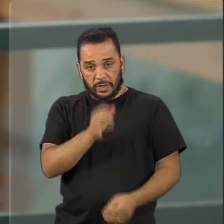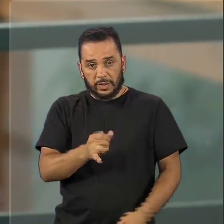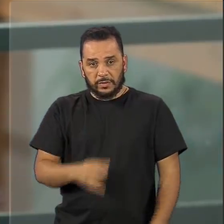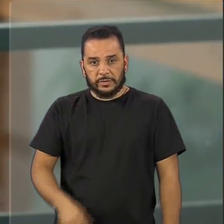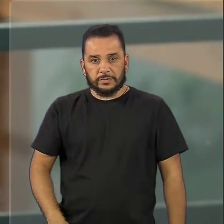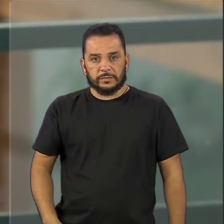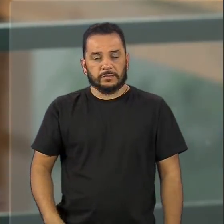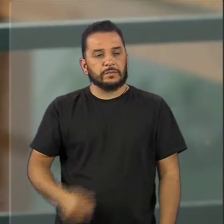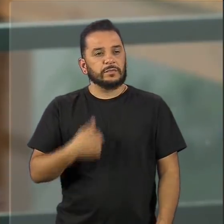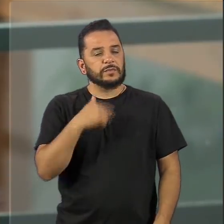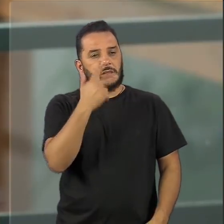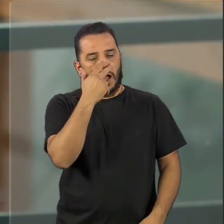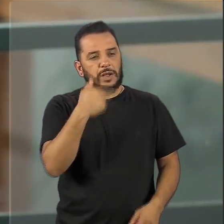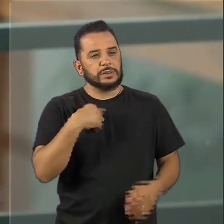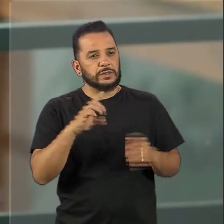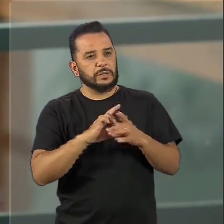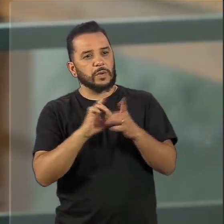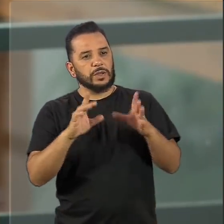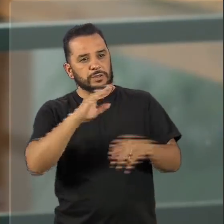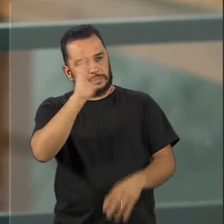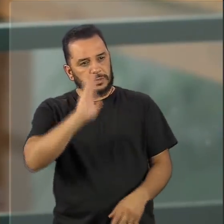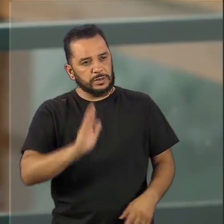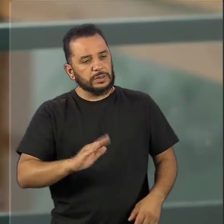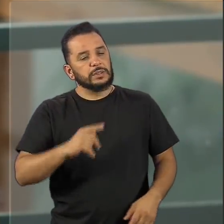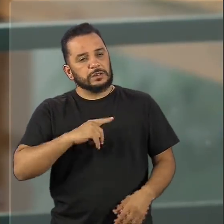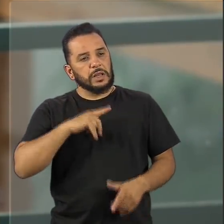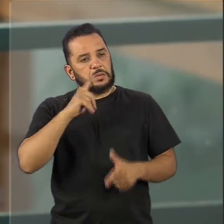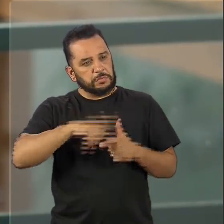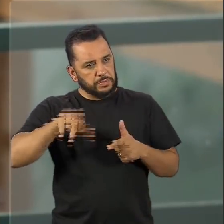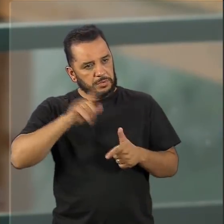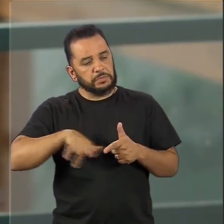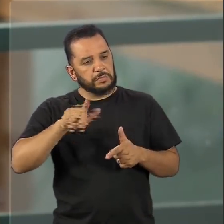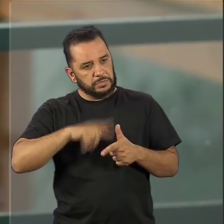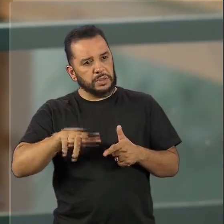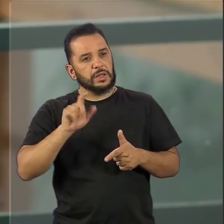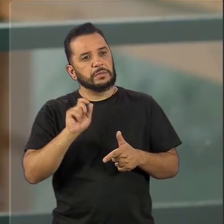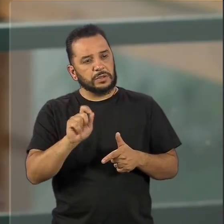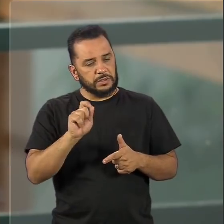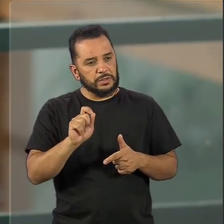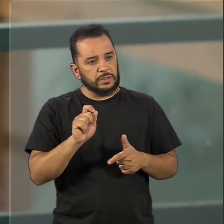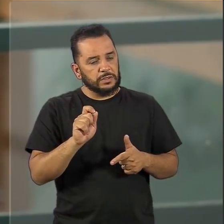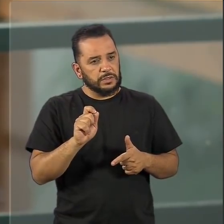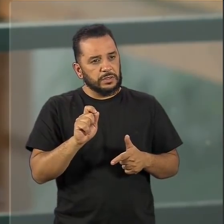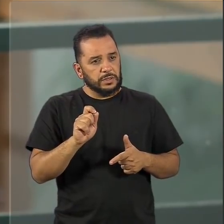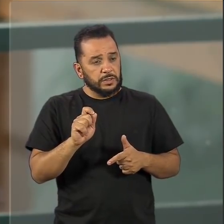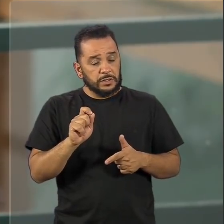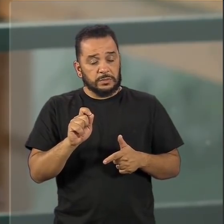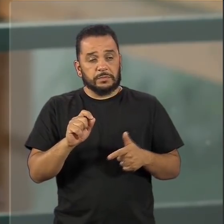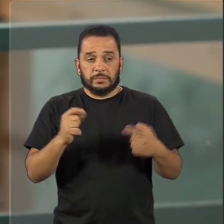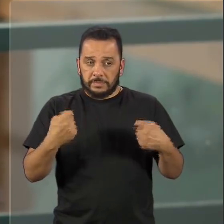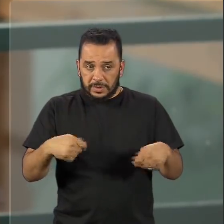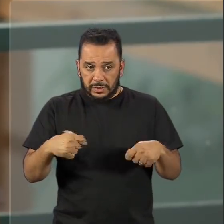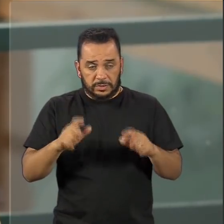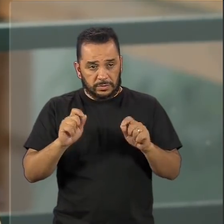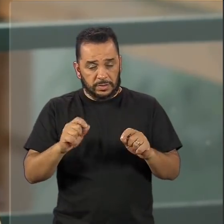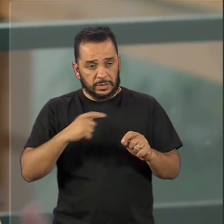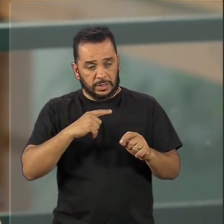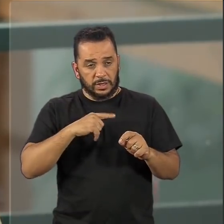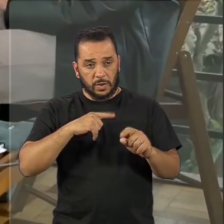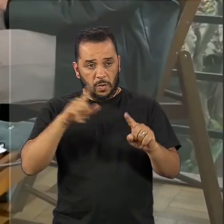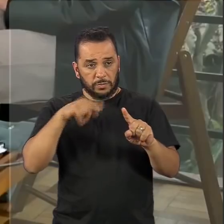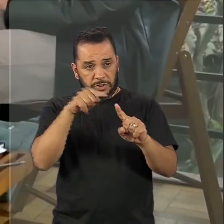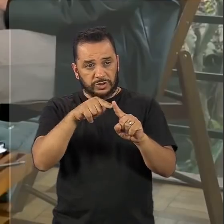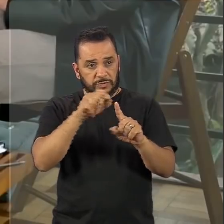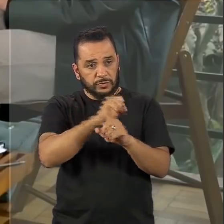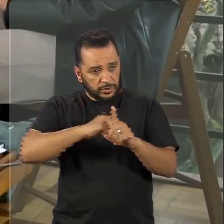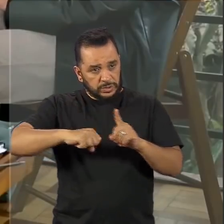Acho que a democracia brasileira ela é muito deficiente, né, sob o ponto de vista de se atingir os resultados sociais